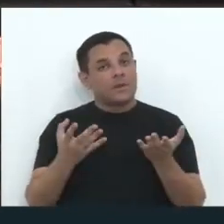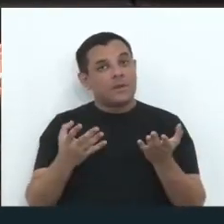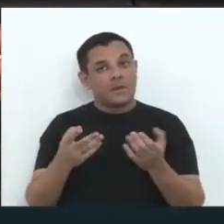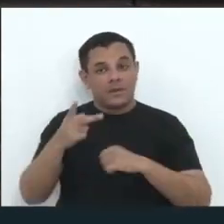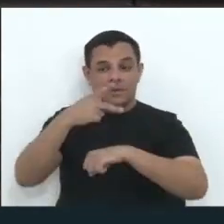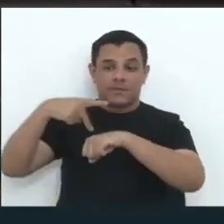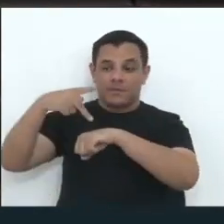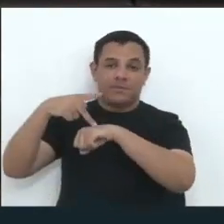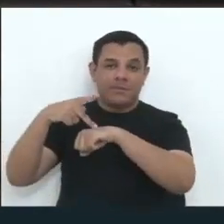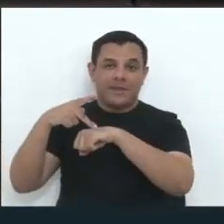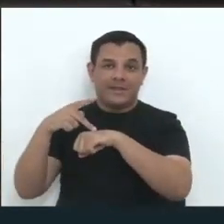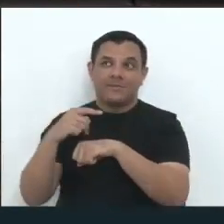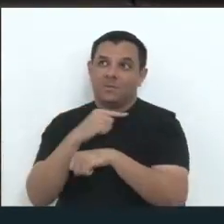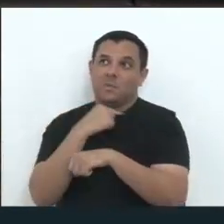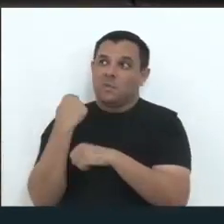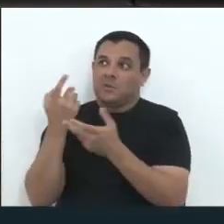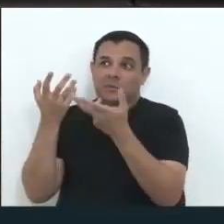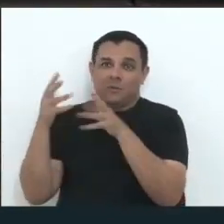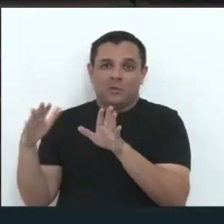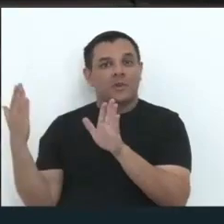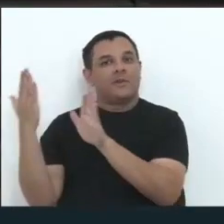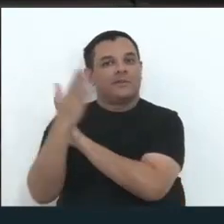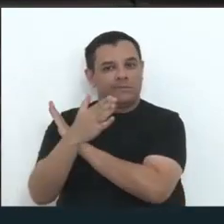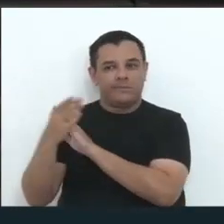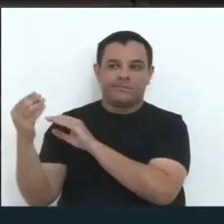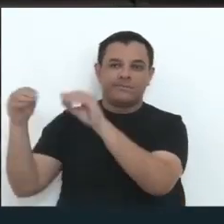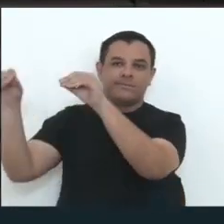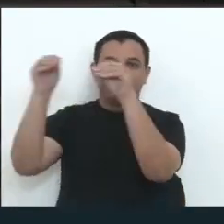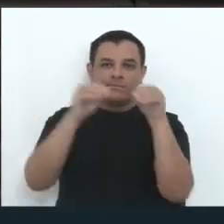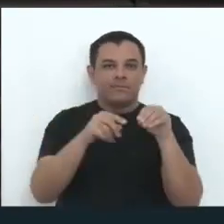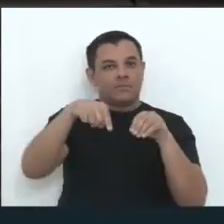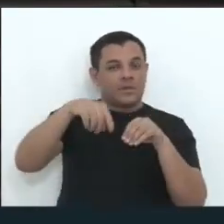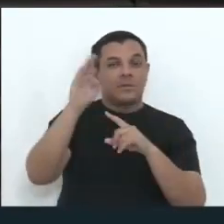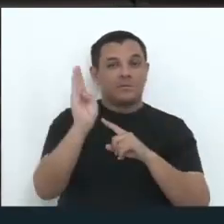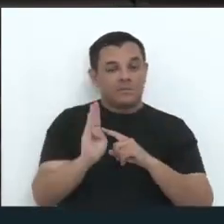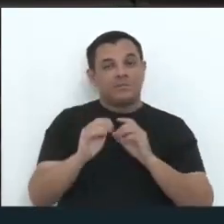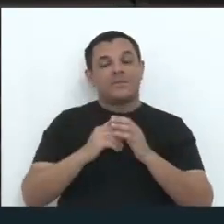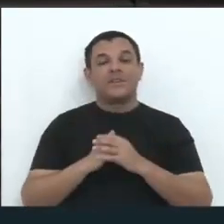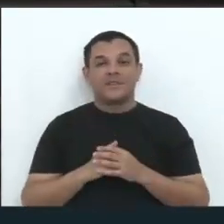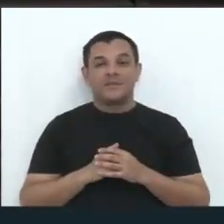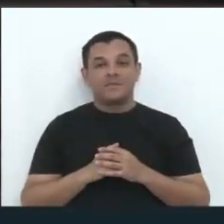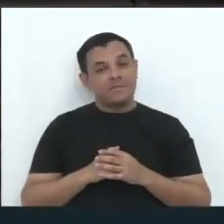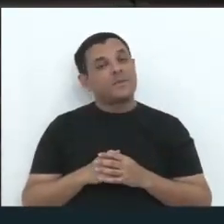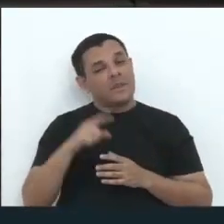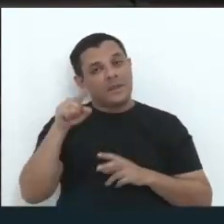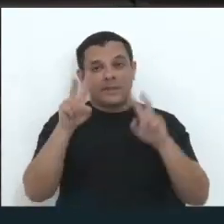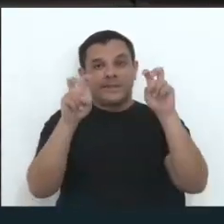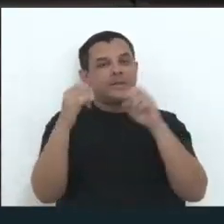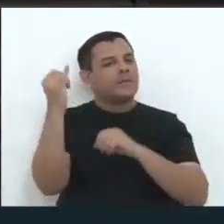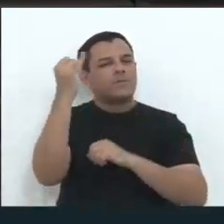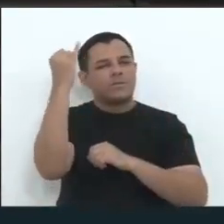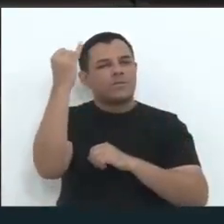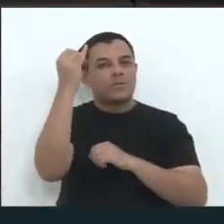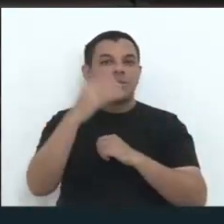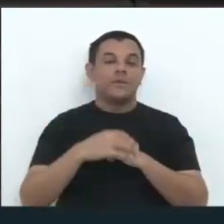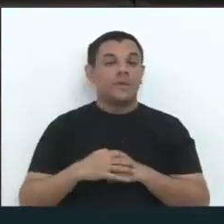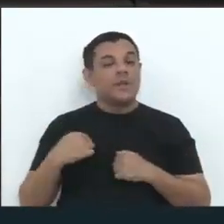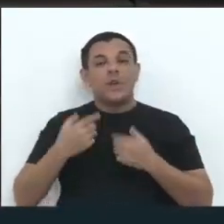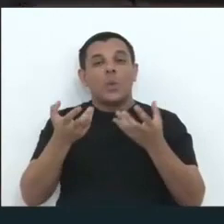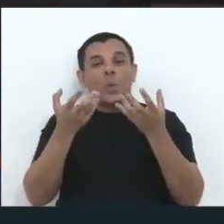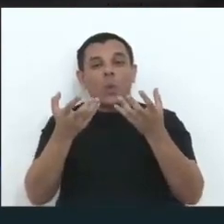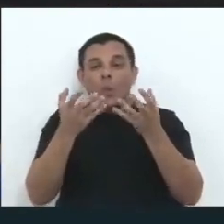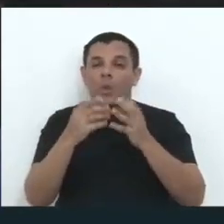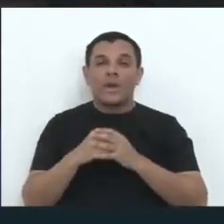da morte no seu país. É uma questão muito importante e eu espero